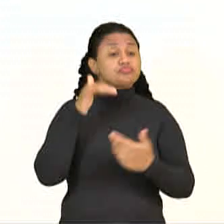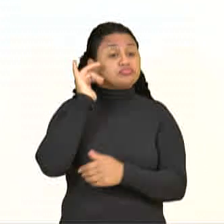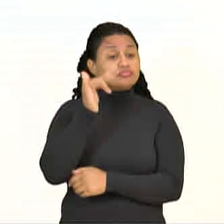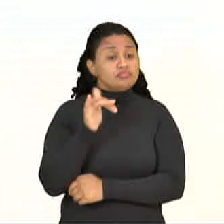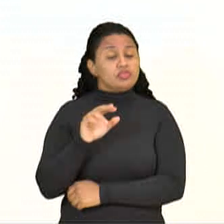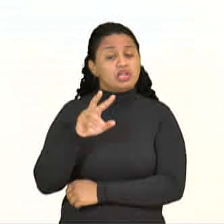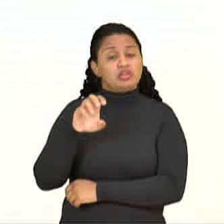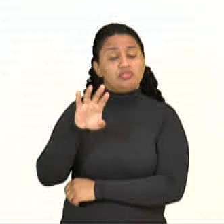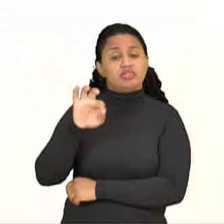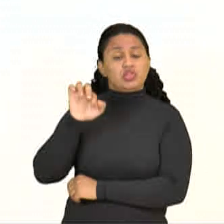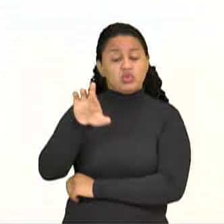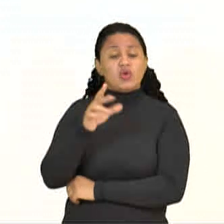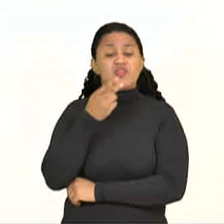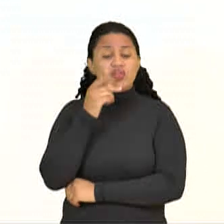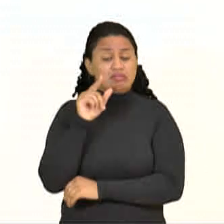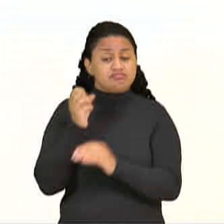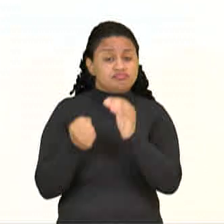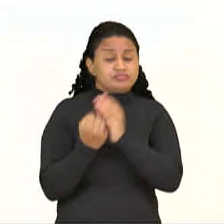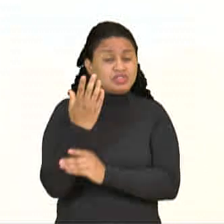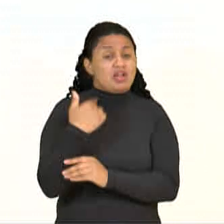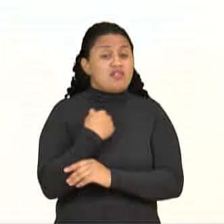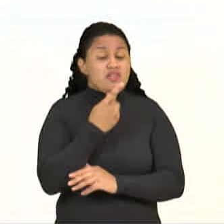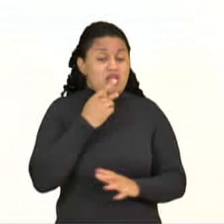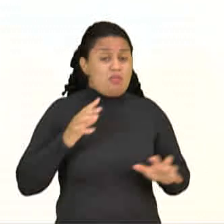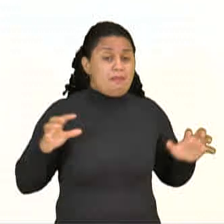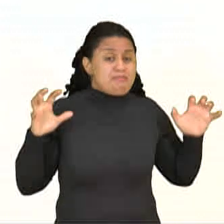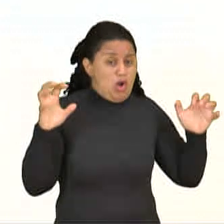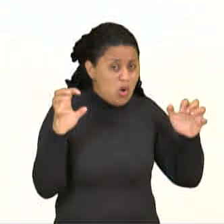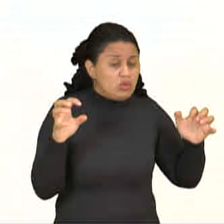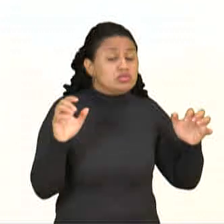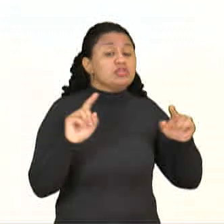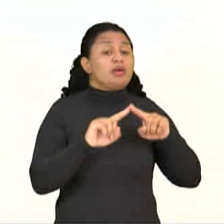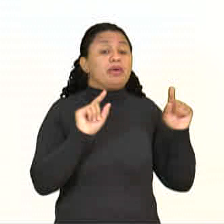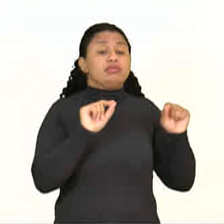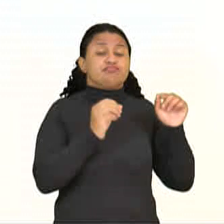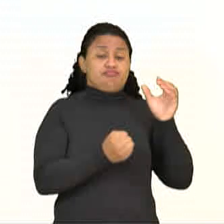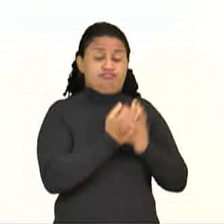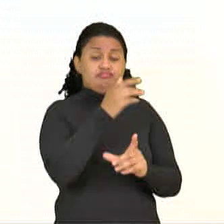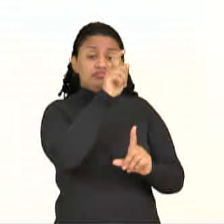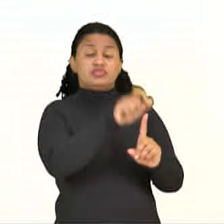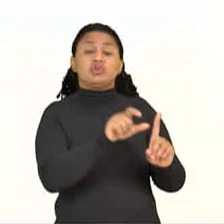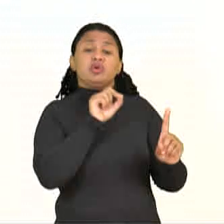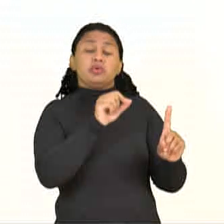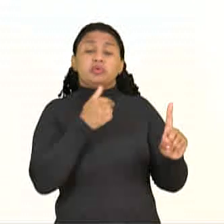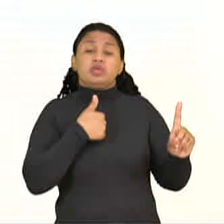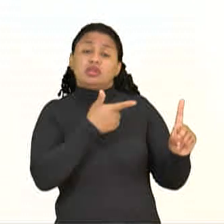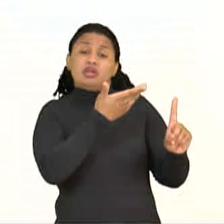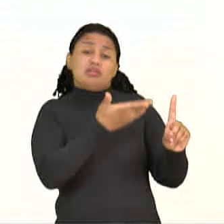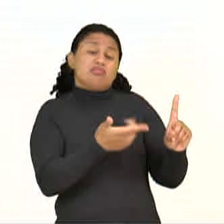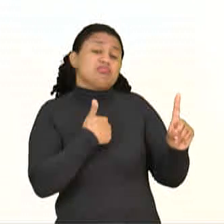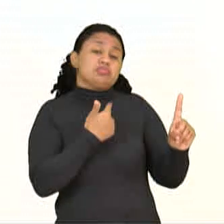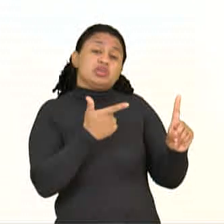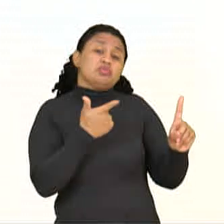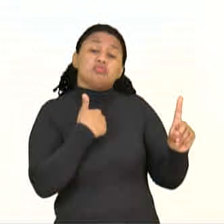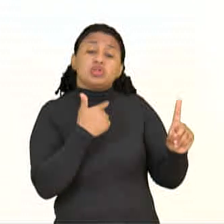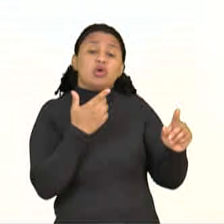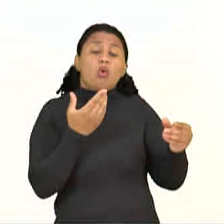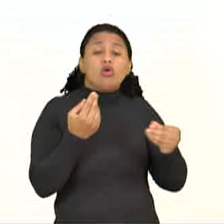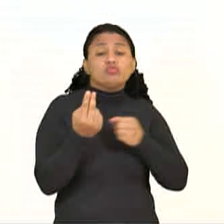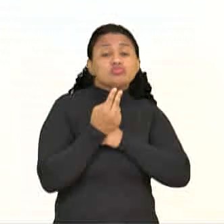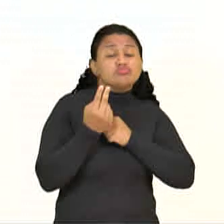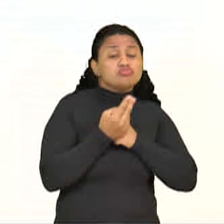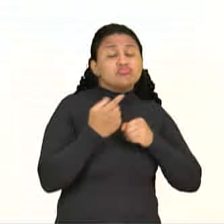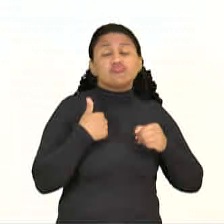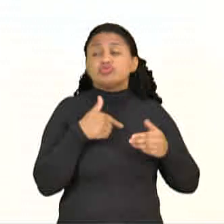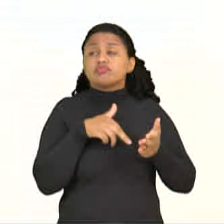se refira à sua criação como monstro, a criatura nada mais é que um ser indefeso que passa a